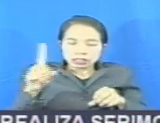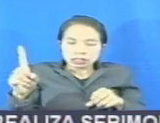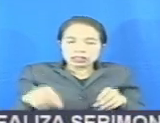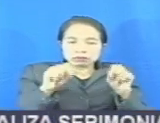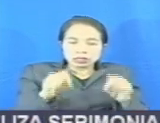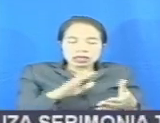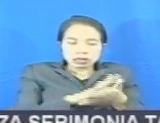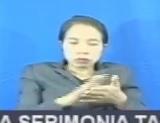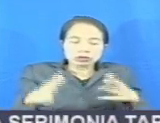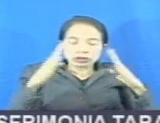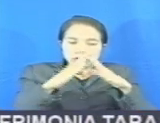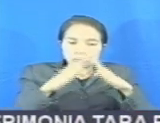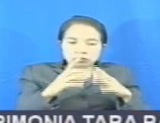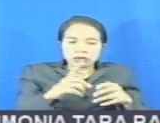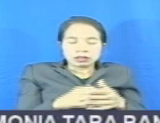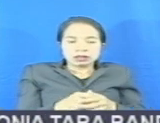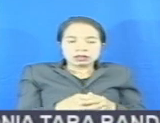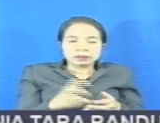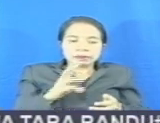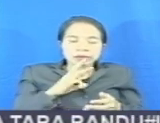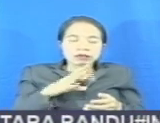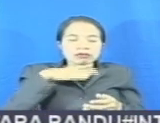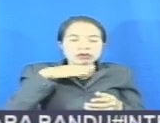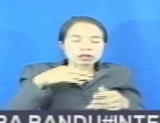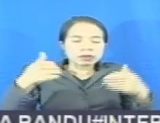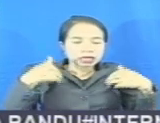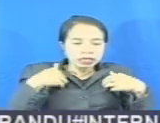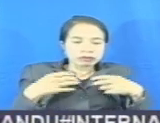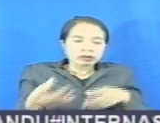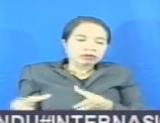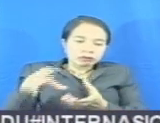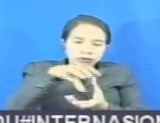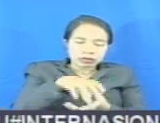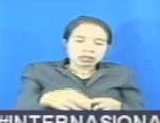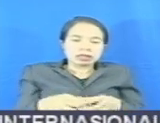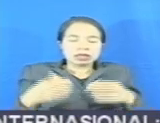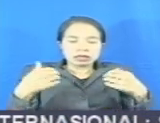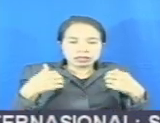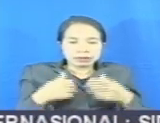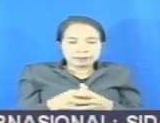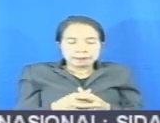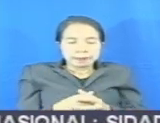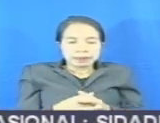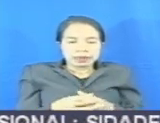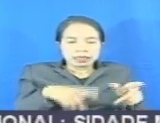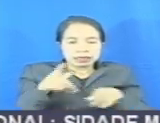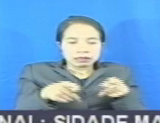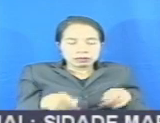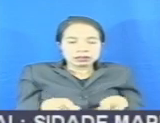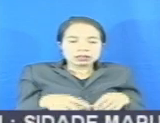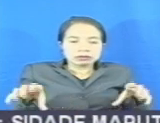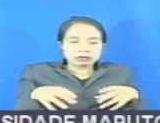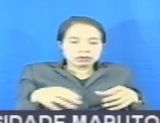be sira e bazu fakar sai be sira e roda fakar sai be sira e zeleira koto e ita ne comunidade sira cooper